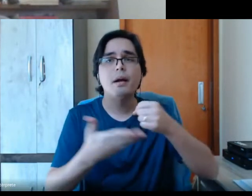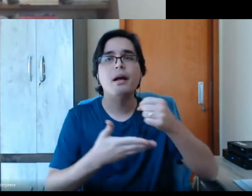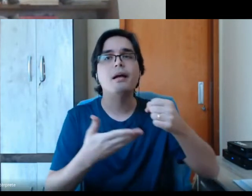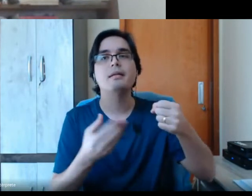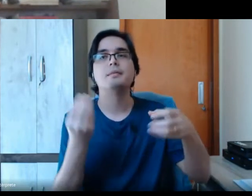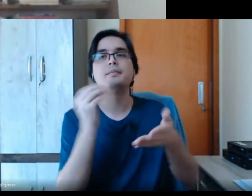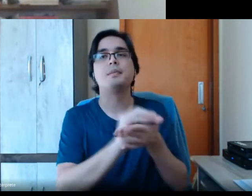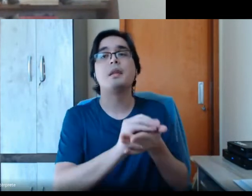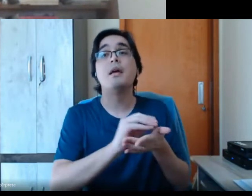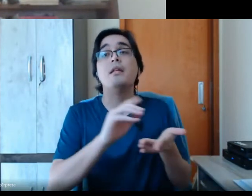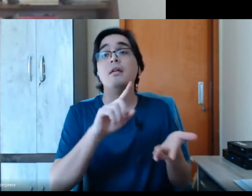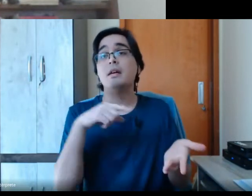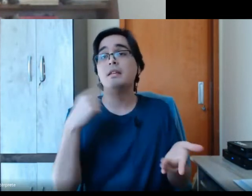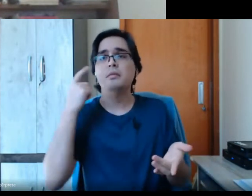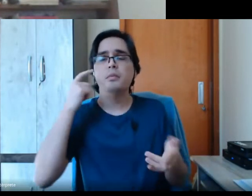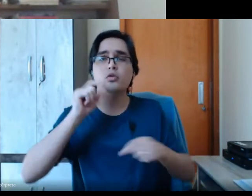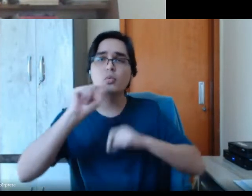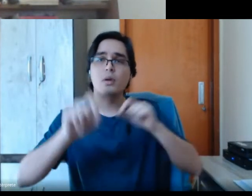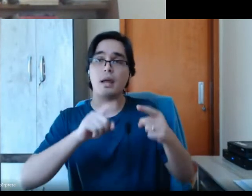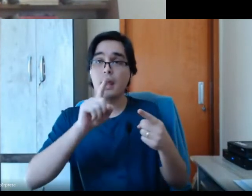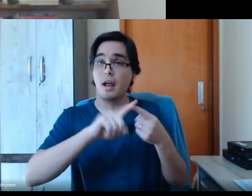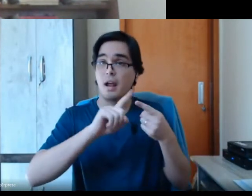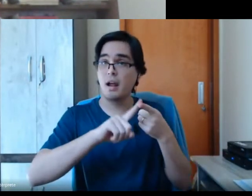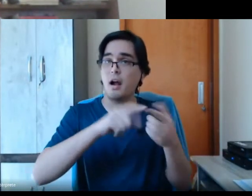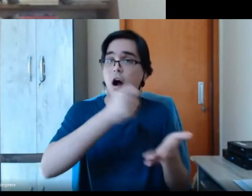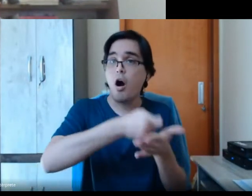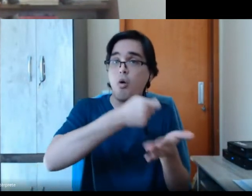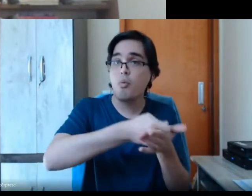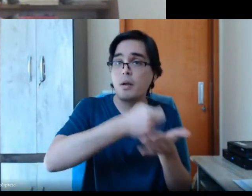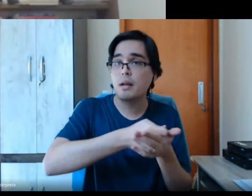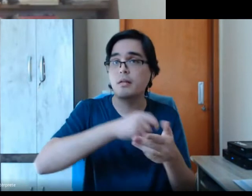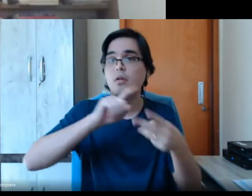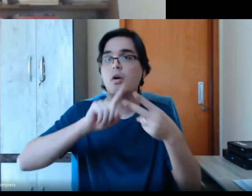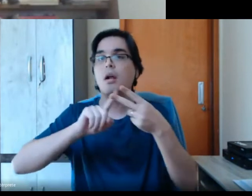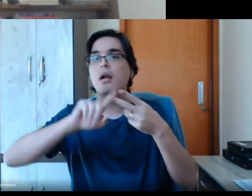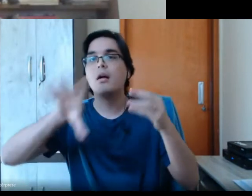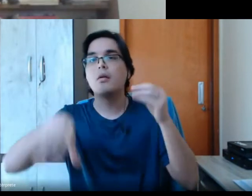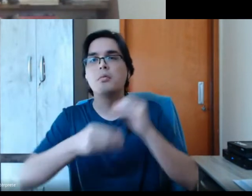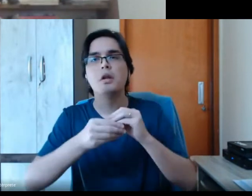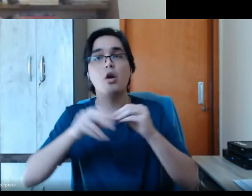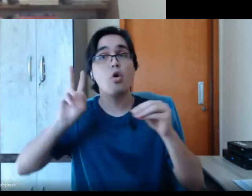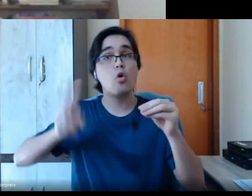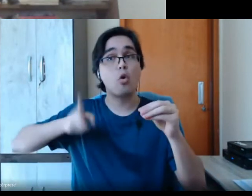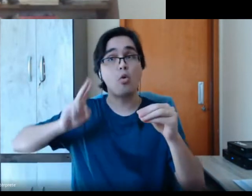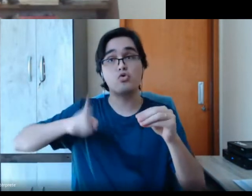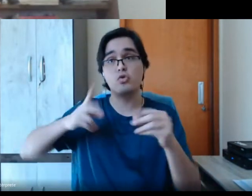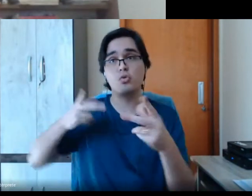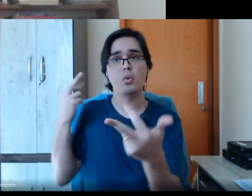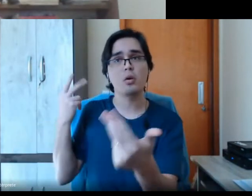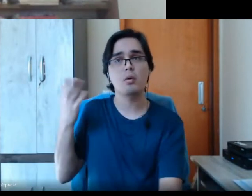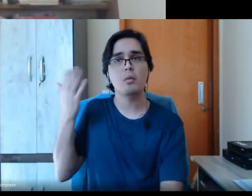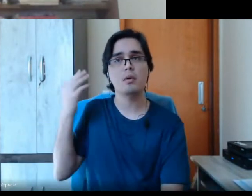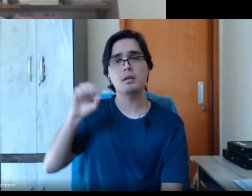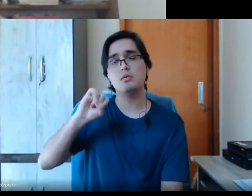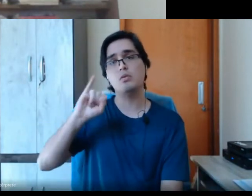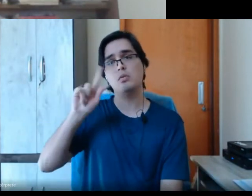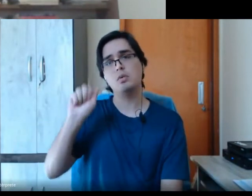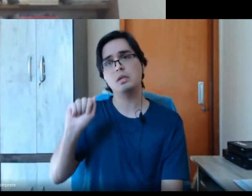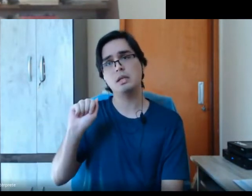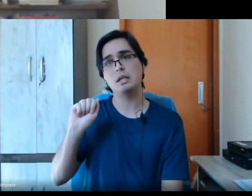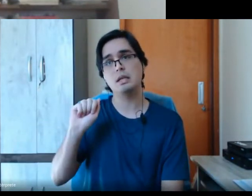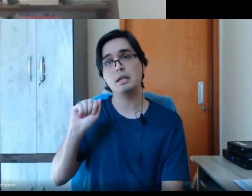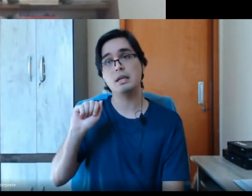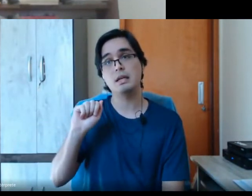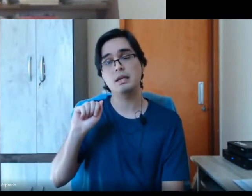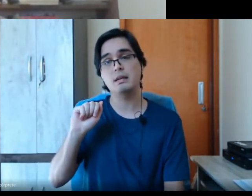é que no documento que vocês mandaram ontem de recomendações, há uma solicitação, e eu não entendi exatamente por quê, de que a gente